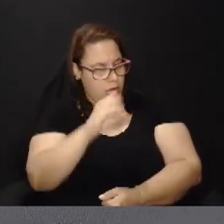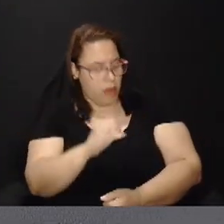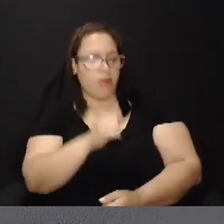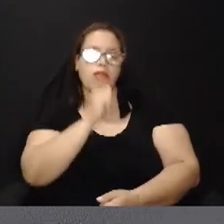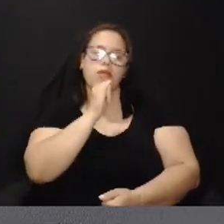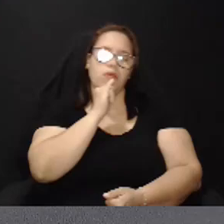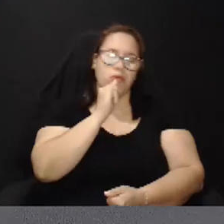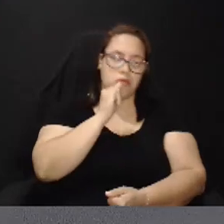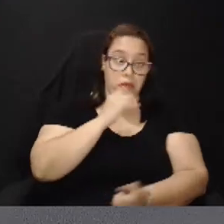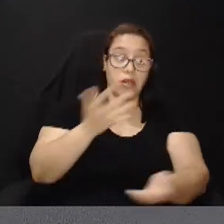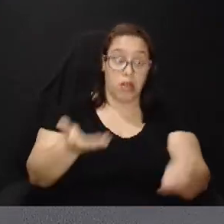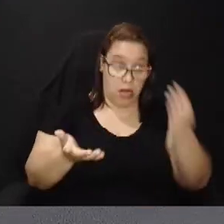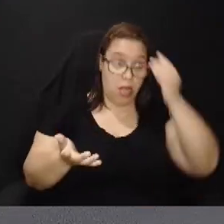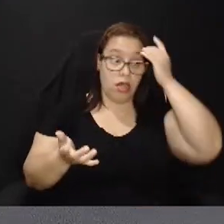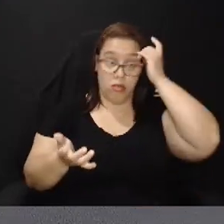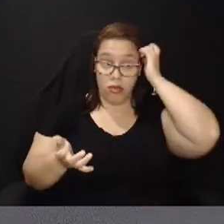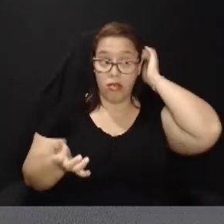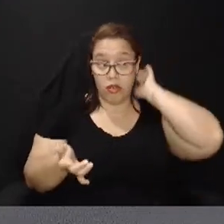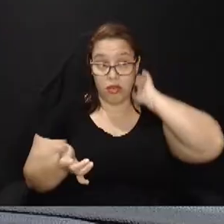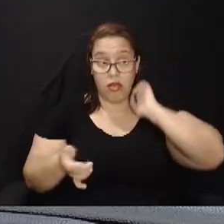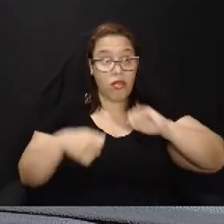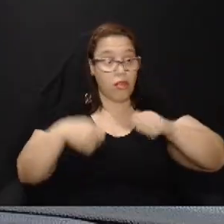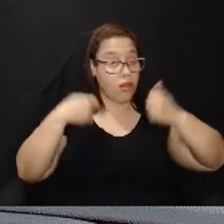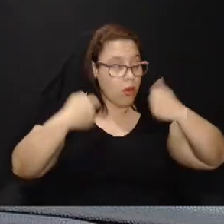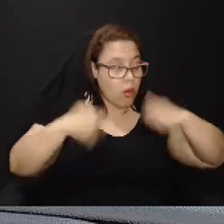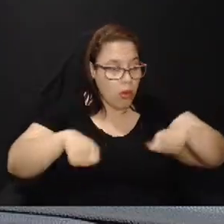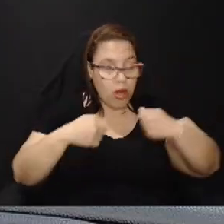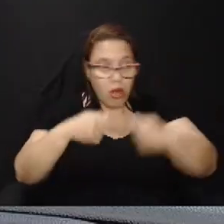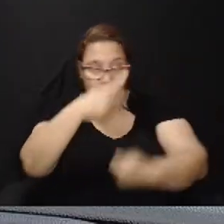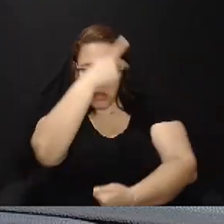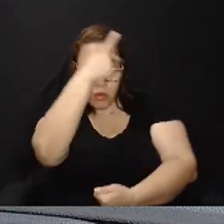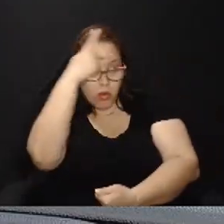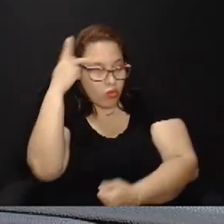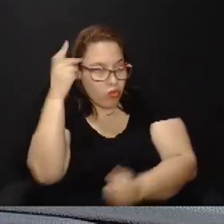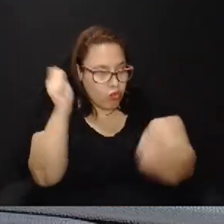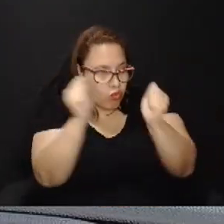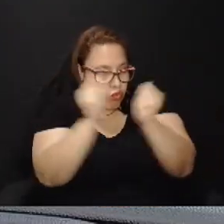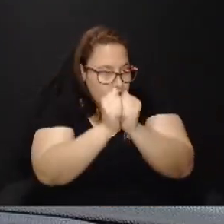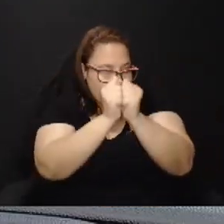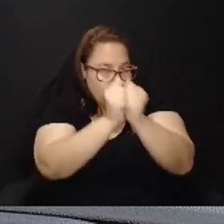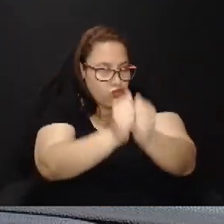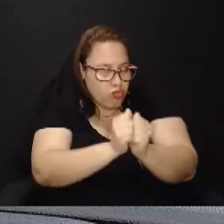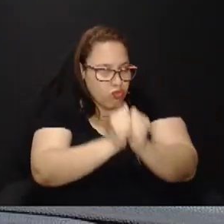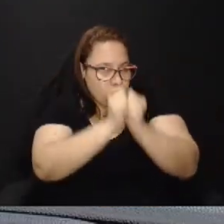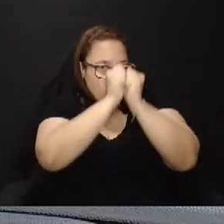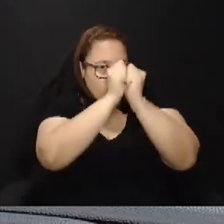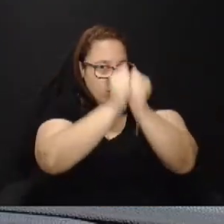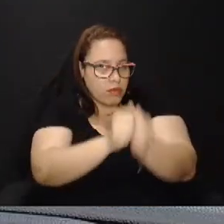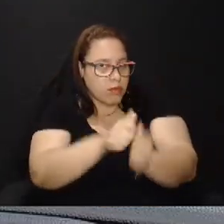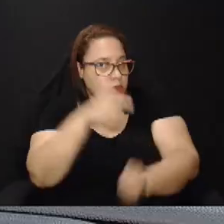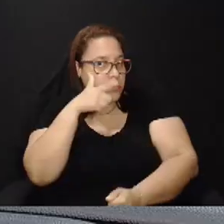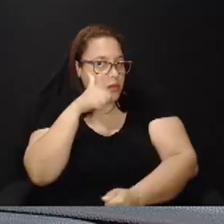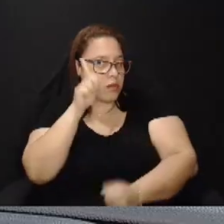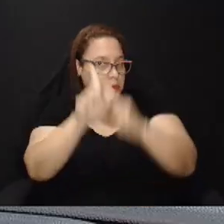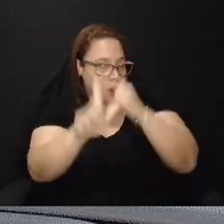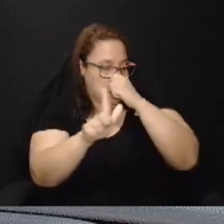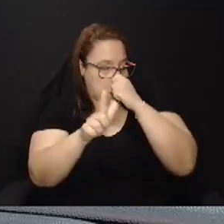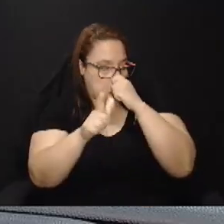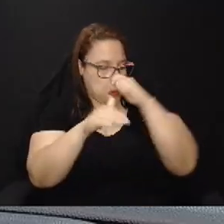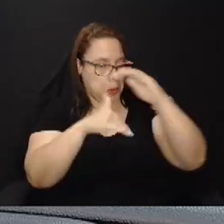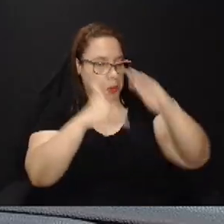e a gente realmente precisa que essas pessoas estejam junto conosco para que a gente consiga construir